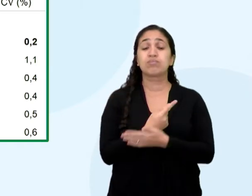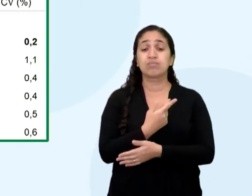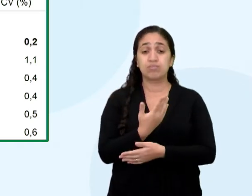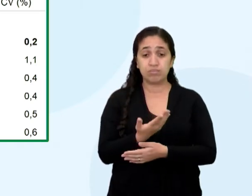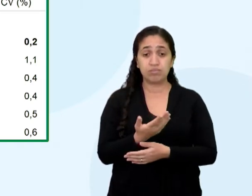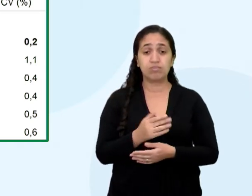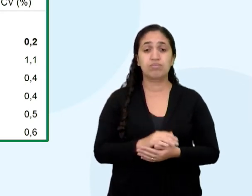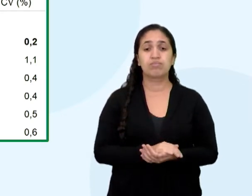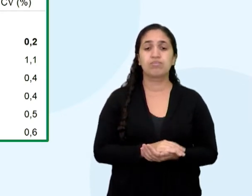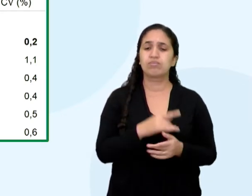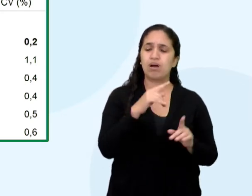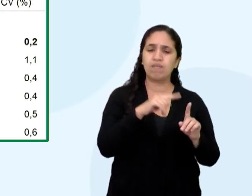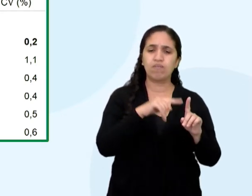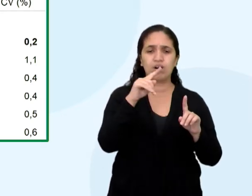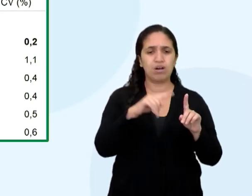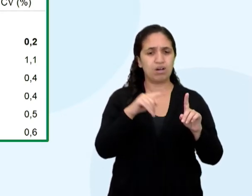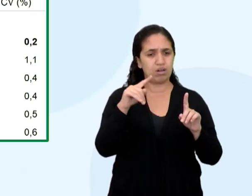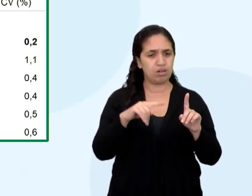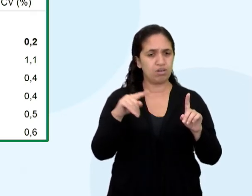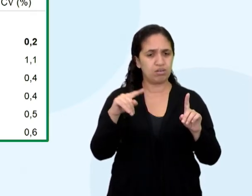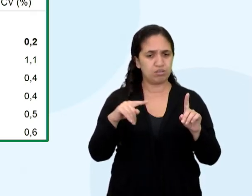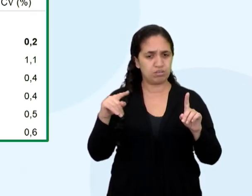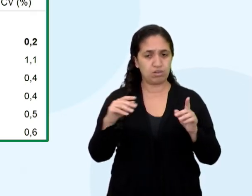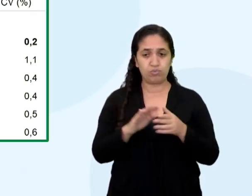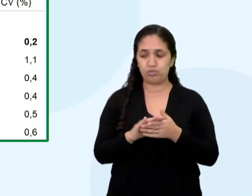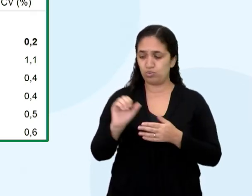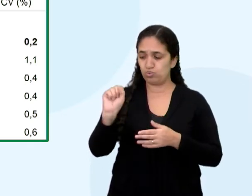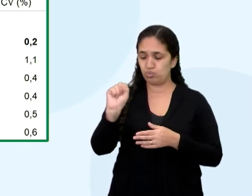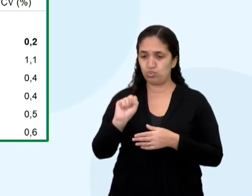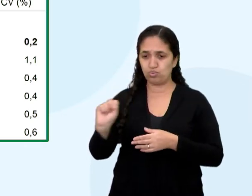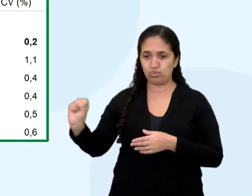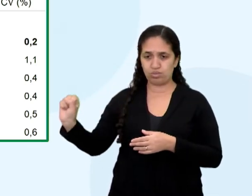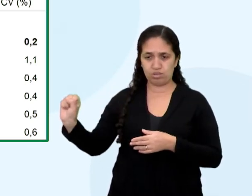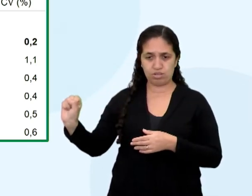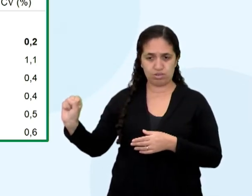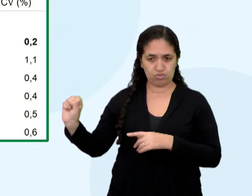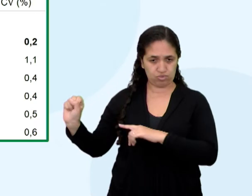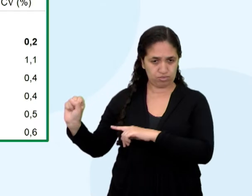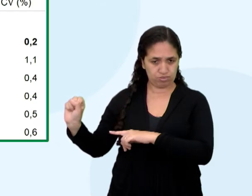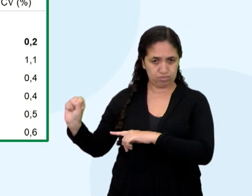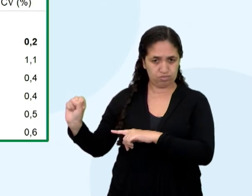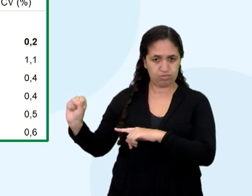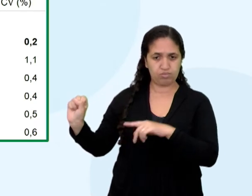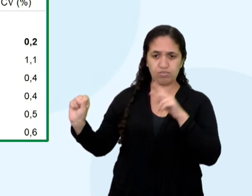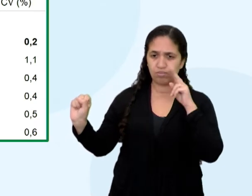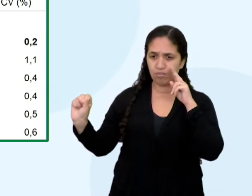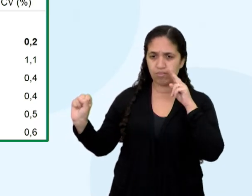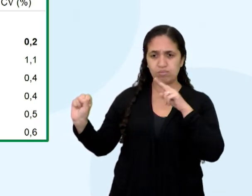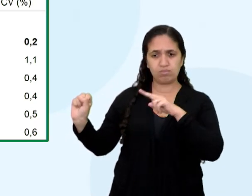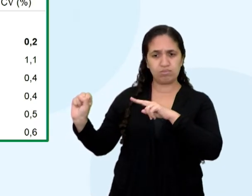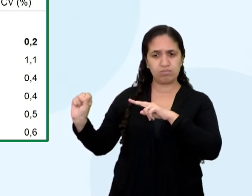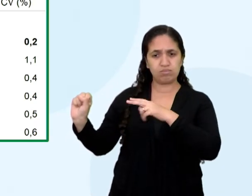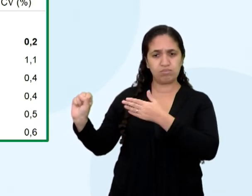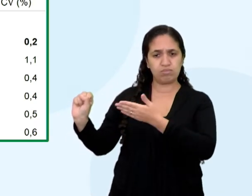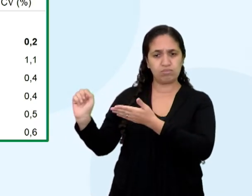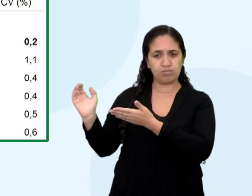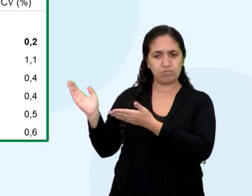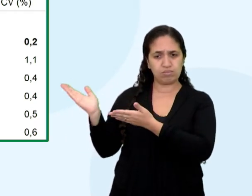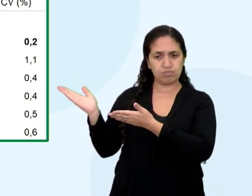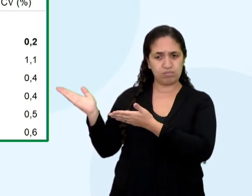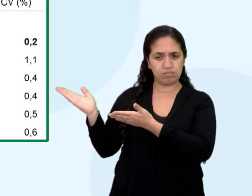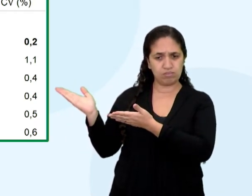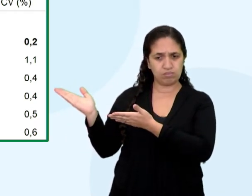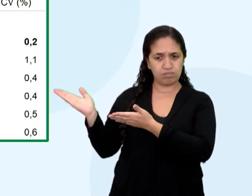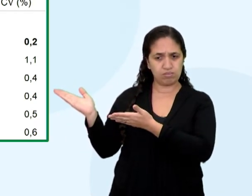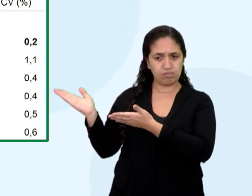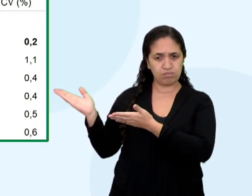uma variação aqui, ó. Veja que no Sudeste aqui, ó, se a gente for considerar, olha lá, a gente teve